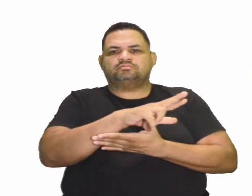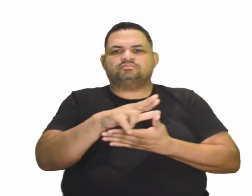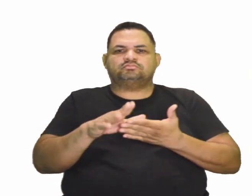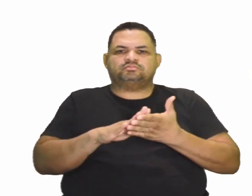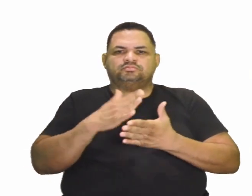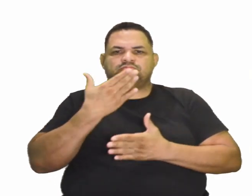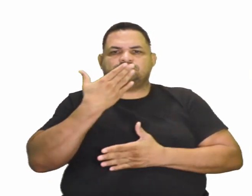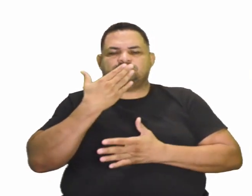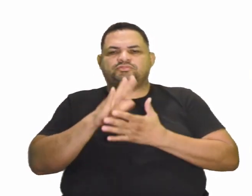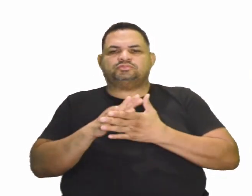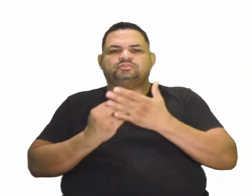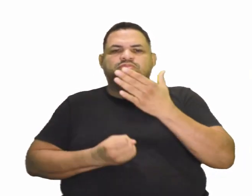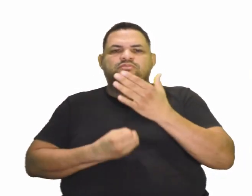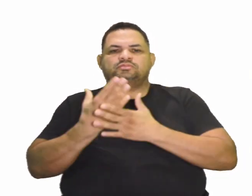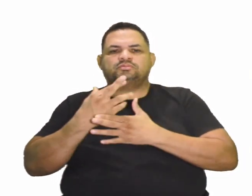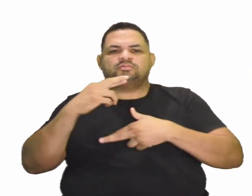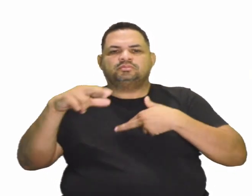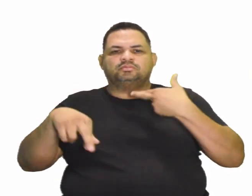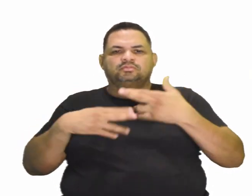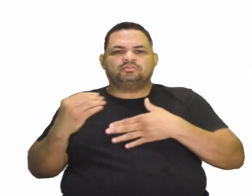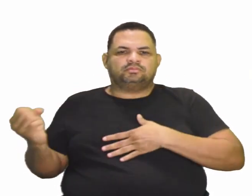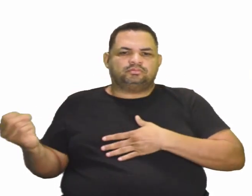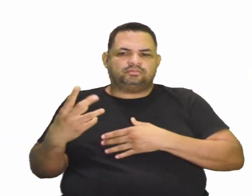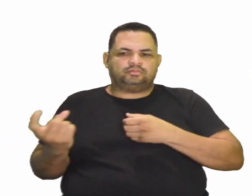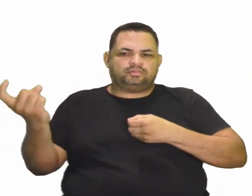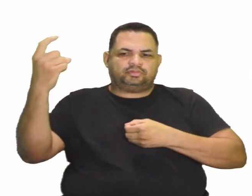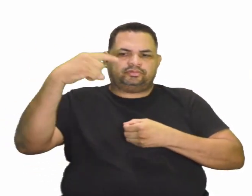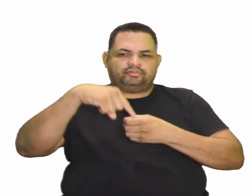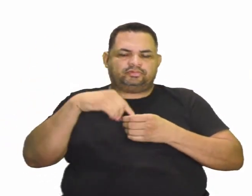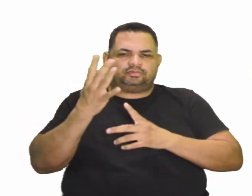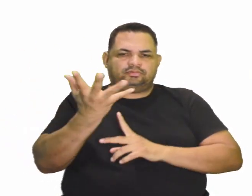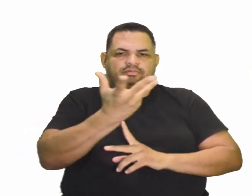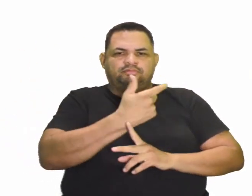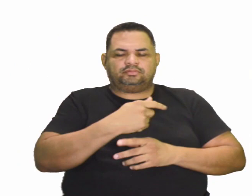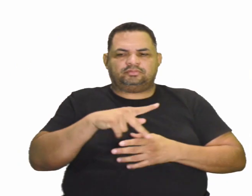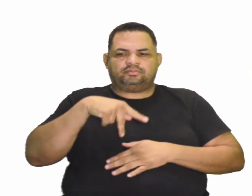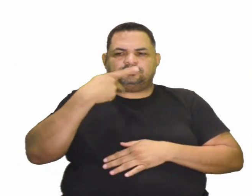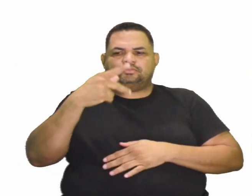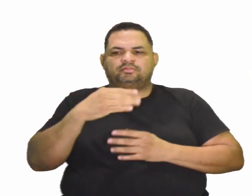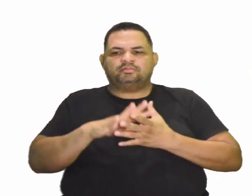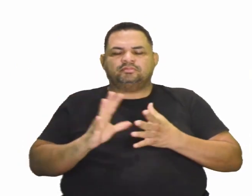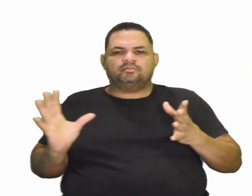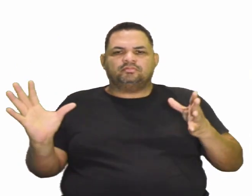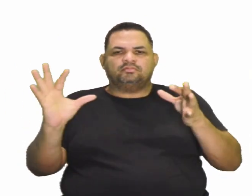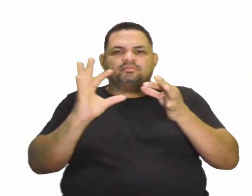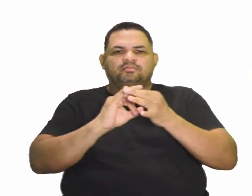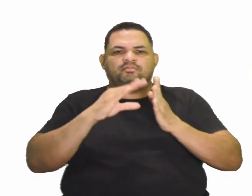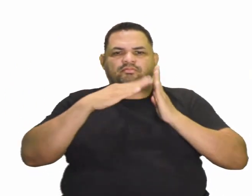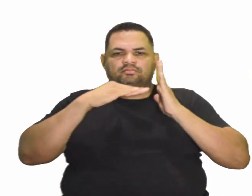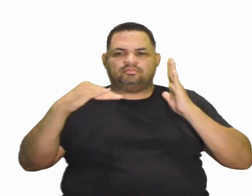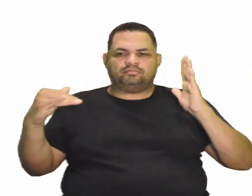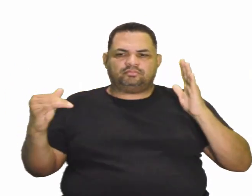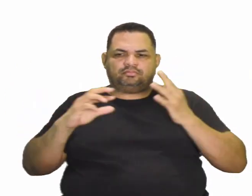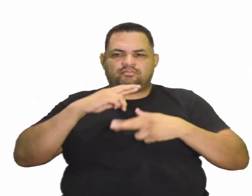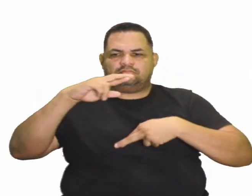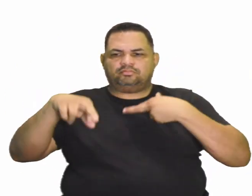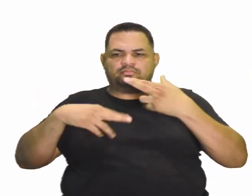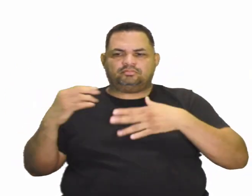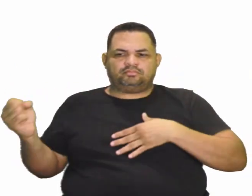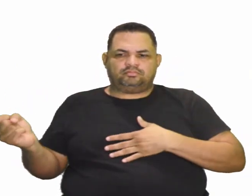abordar o Renascimento, retomada da arte, vamos falar do contexto, também da estética renascentista, que é um